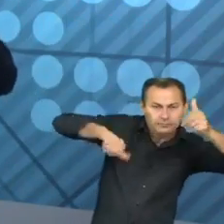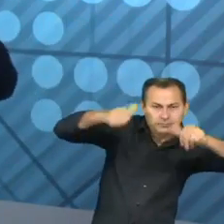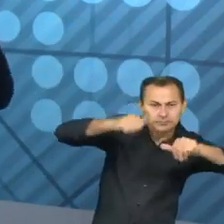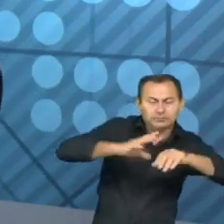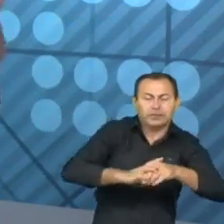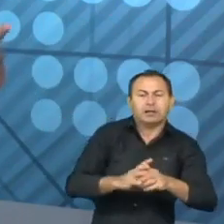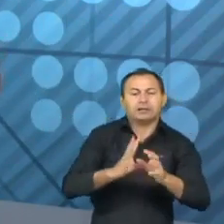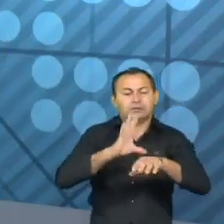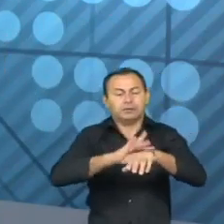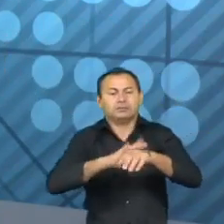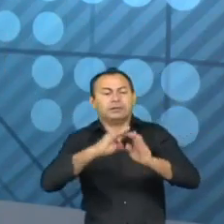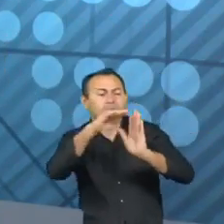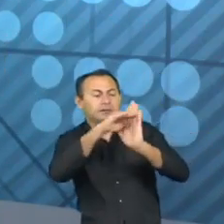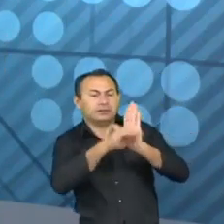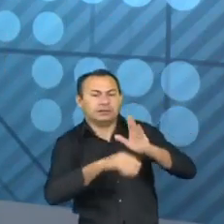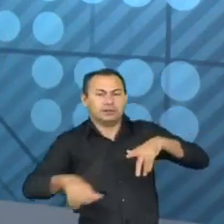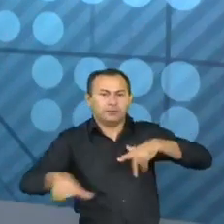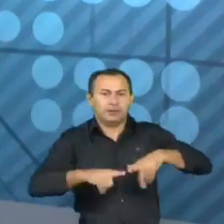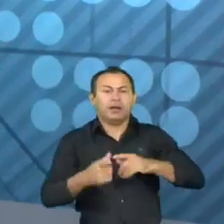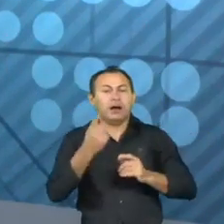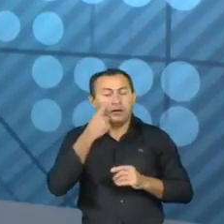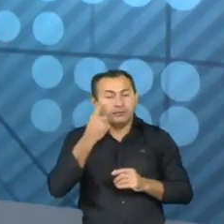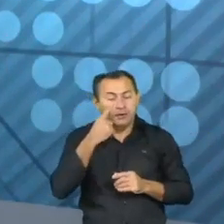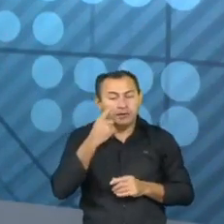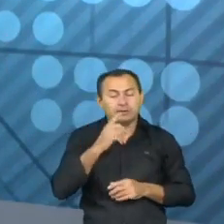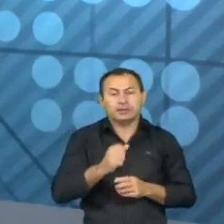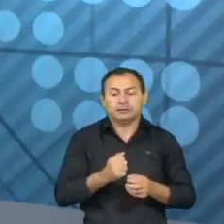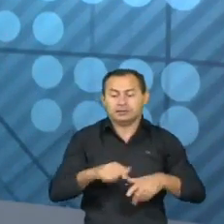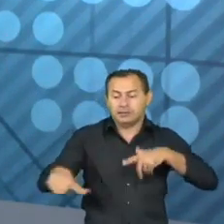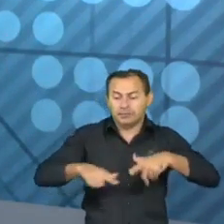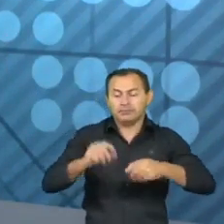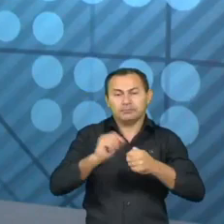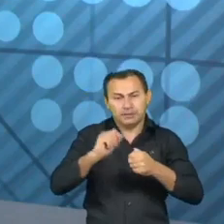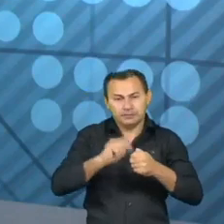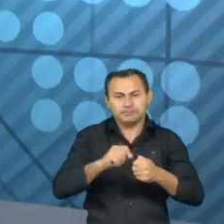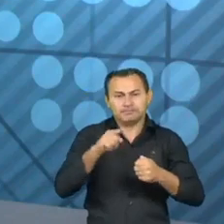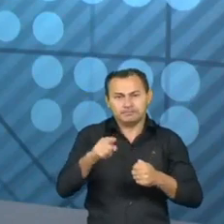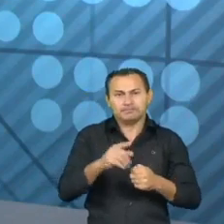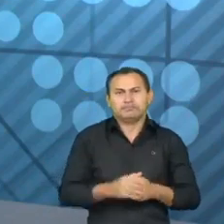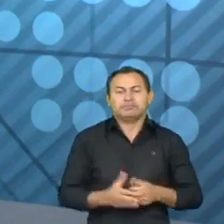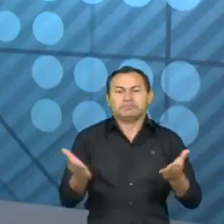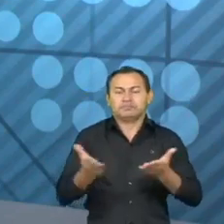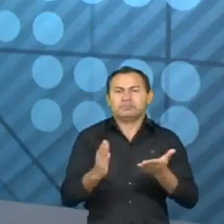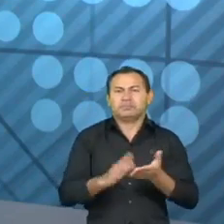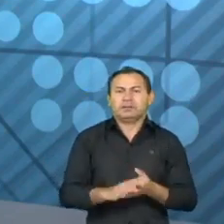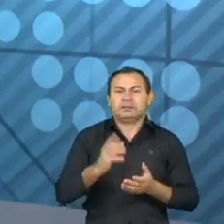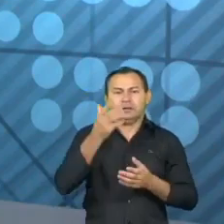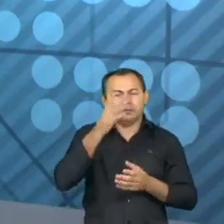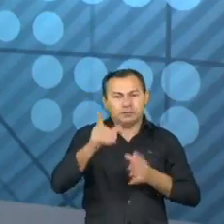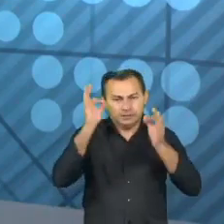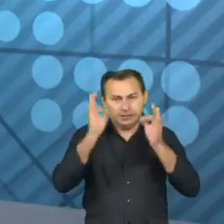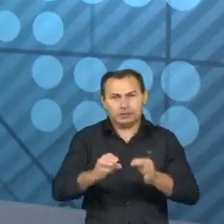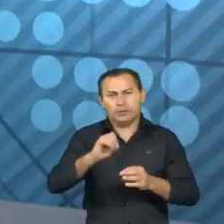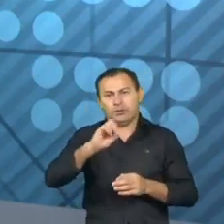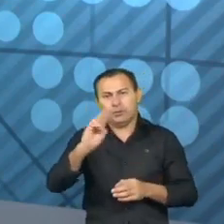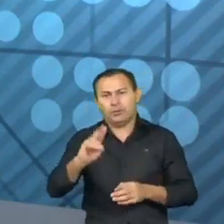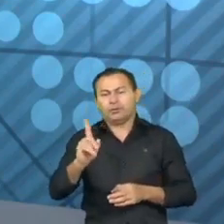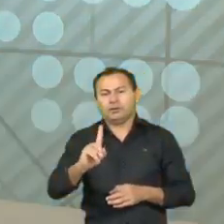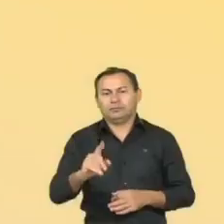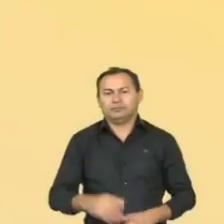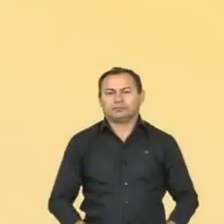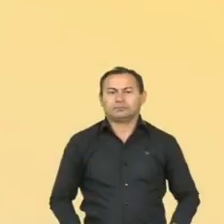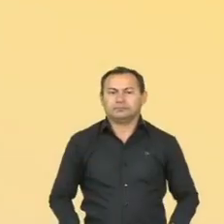se planejar ações e verificar se aquelas ações que são realizadas atuais estão dando certo ou não.